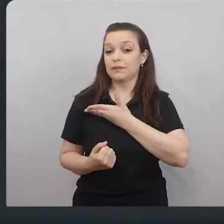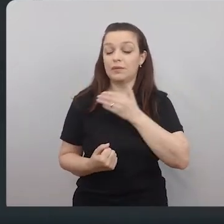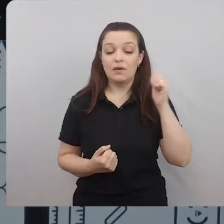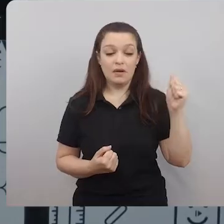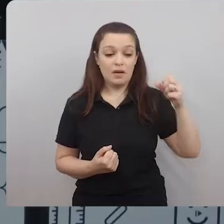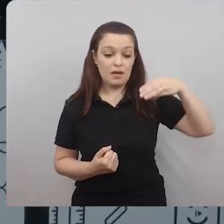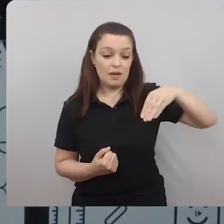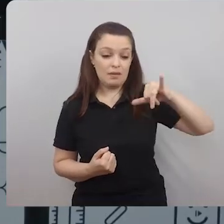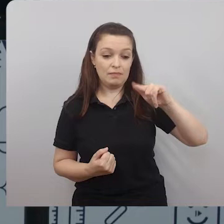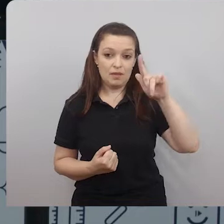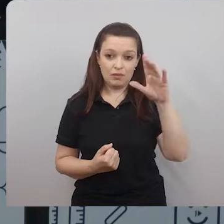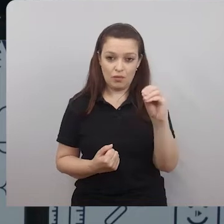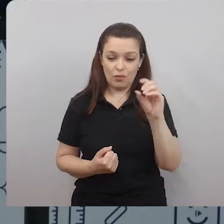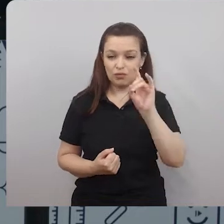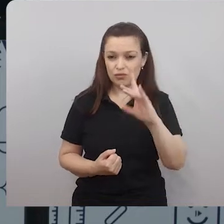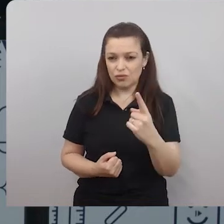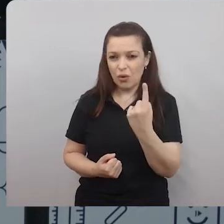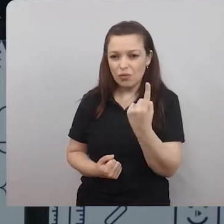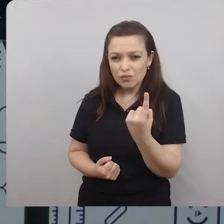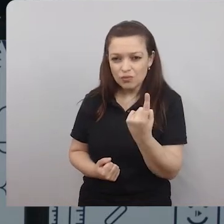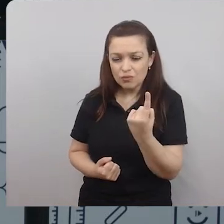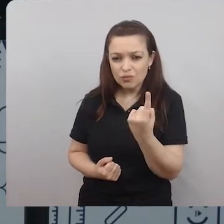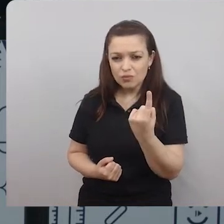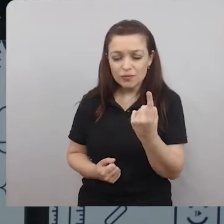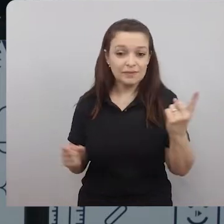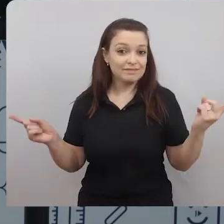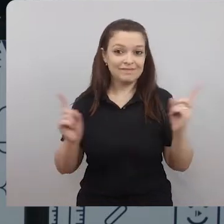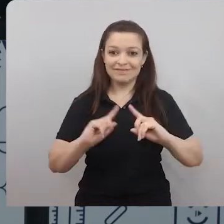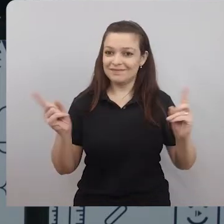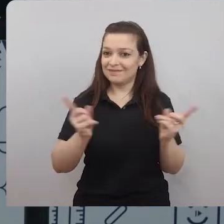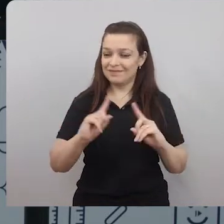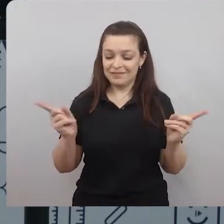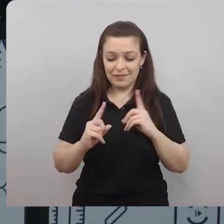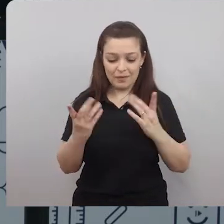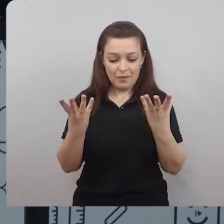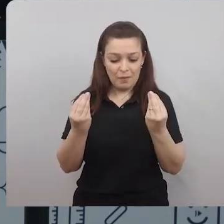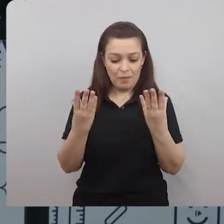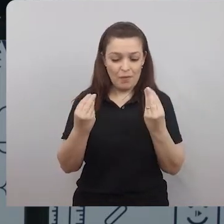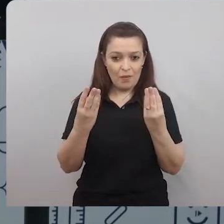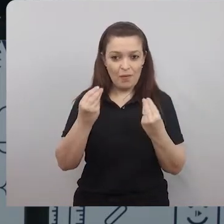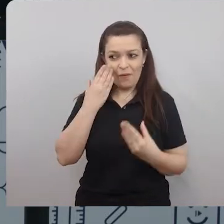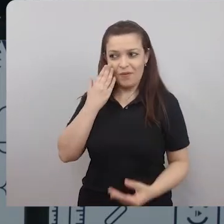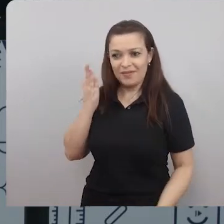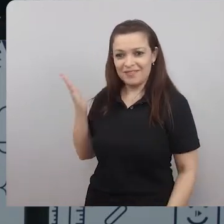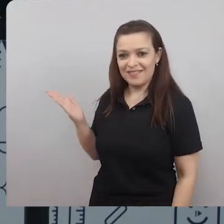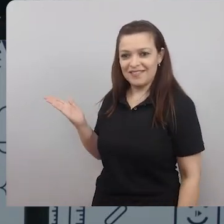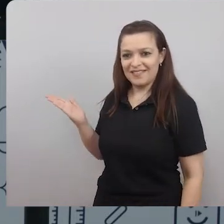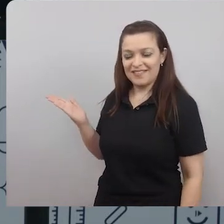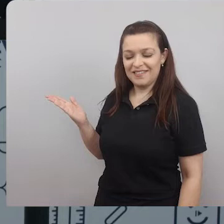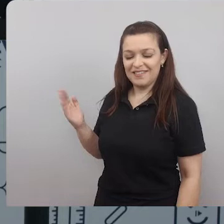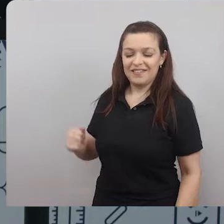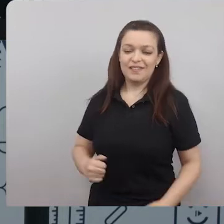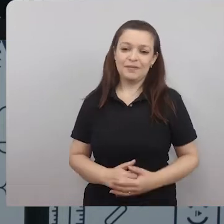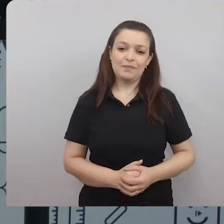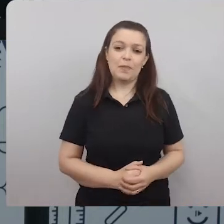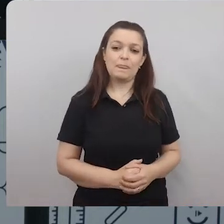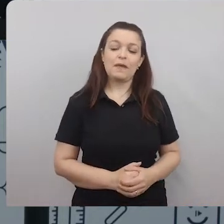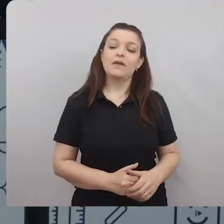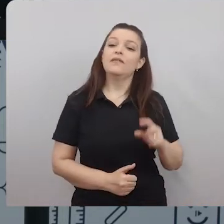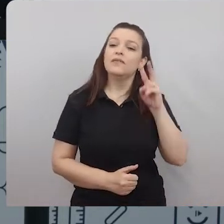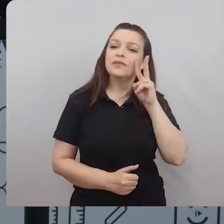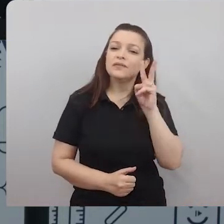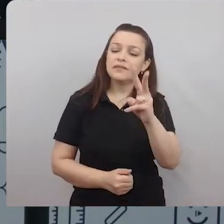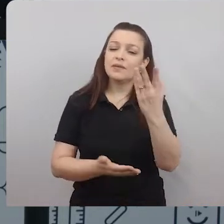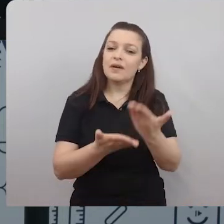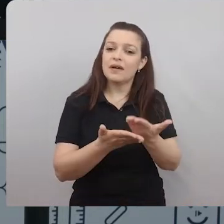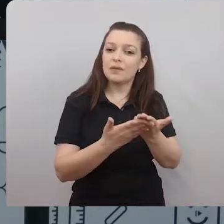Amigo? Nós temos um amigo só do Armandinho? Não, nós temos vários. Lembram que nós já vimos